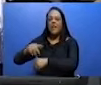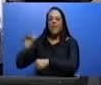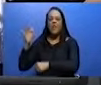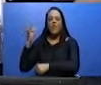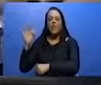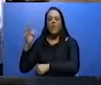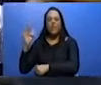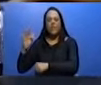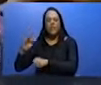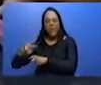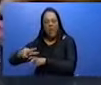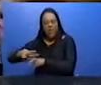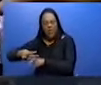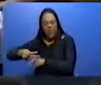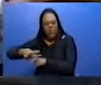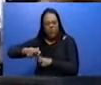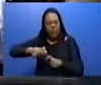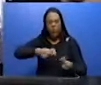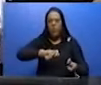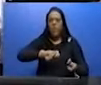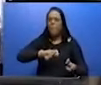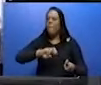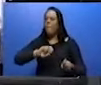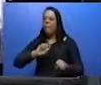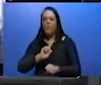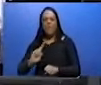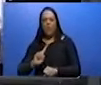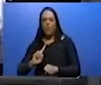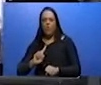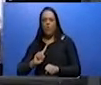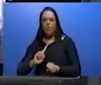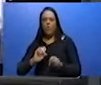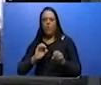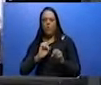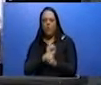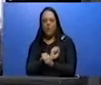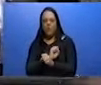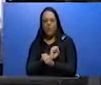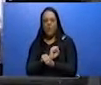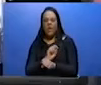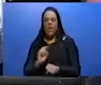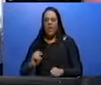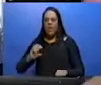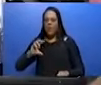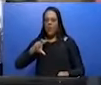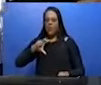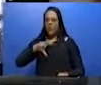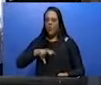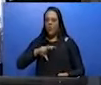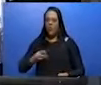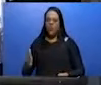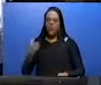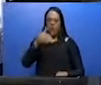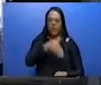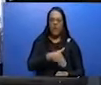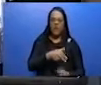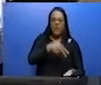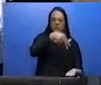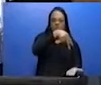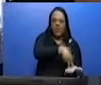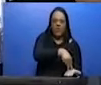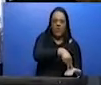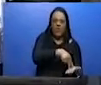por Portugal. Os portugueses fixaram-se nas terras descobertas, né, aqui no Brasil, e dividiram em